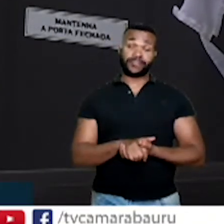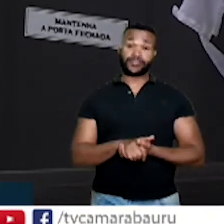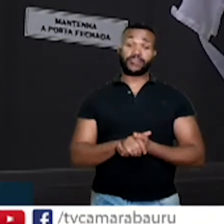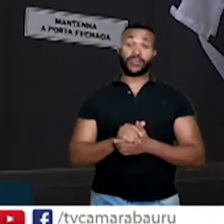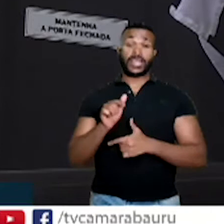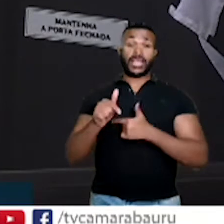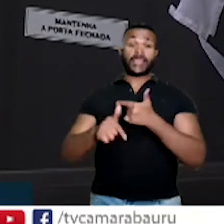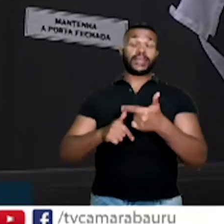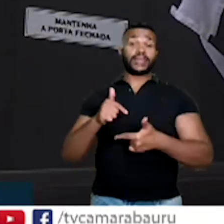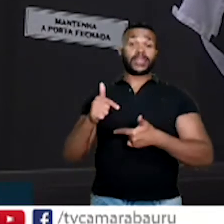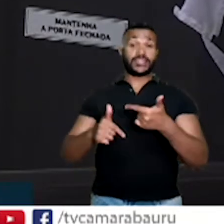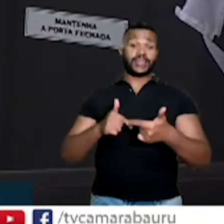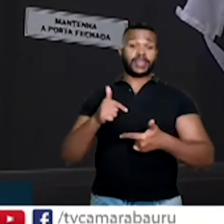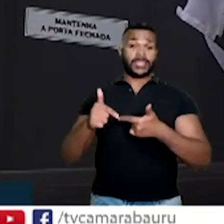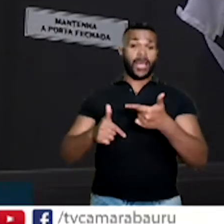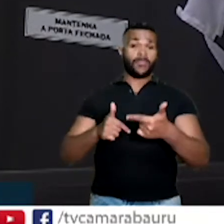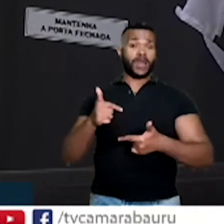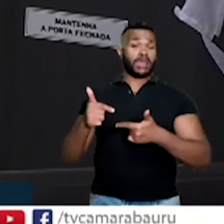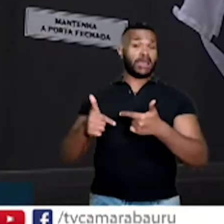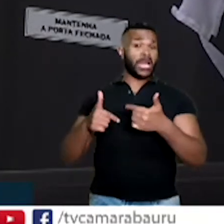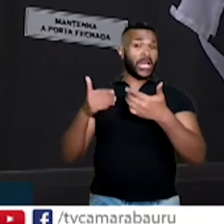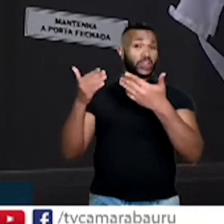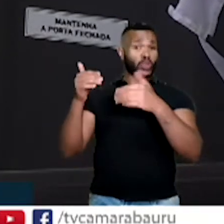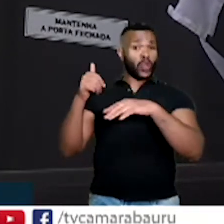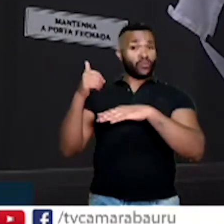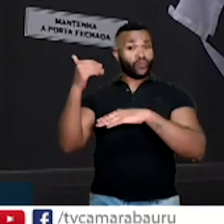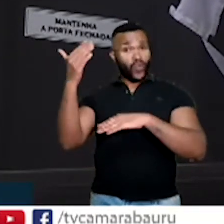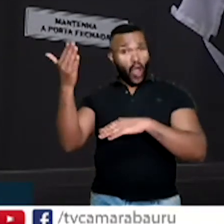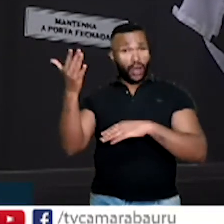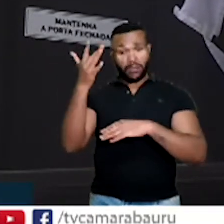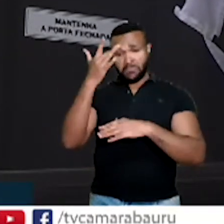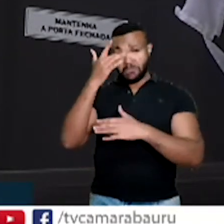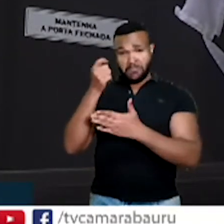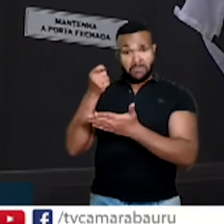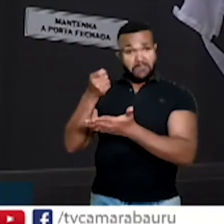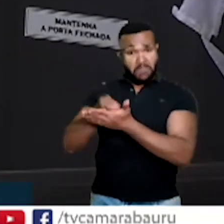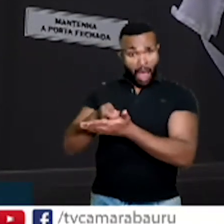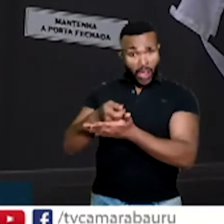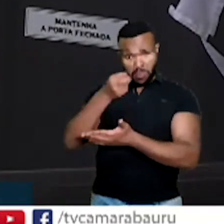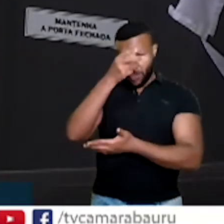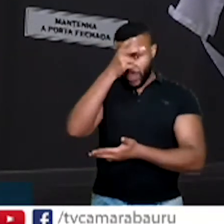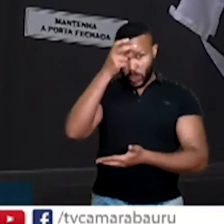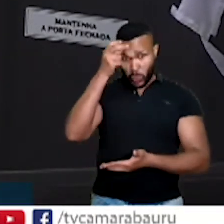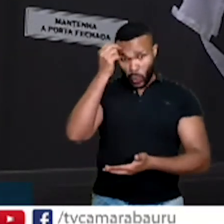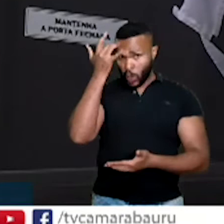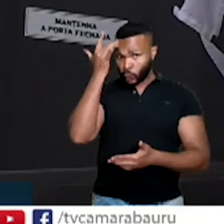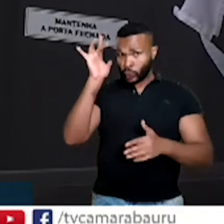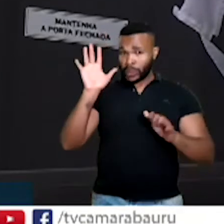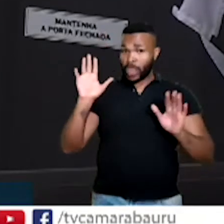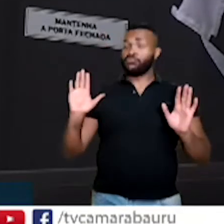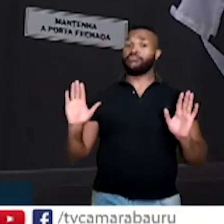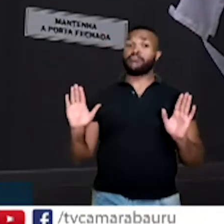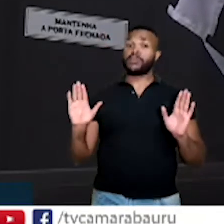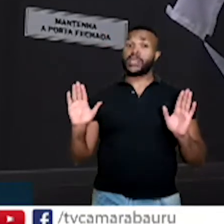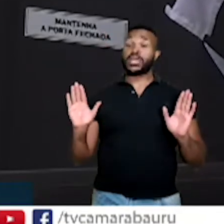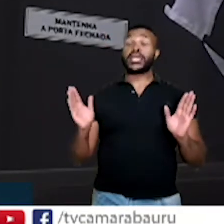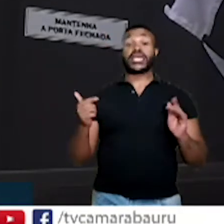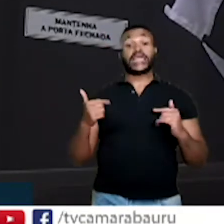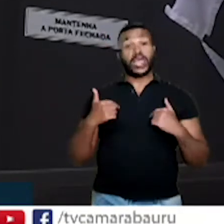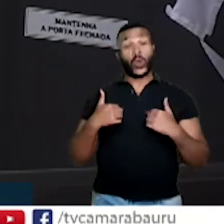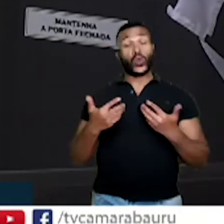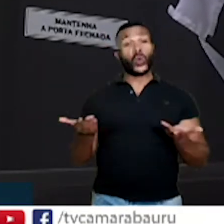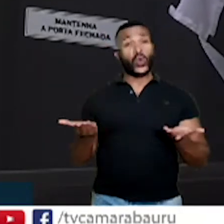trabalhando, eu não sei se financiado pelo governo municipal ou não. Então, eu estou encaminhando